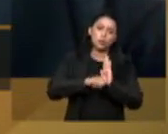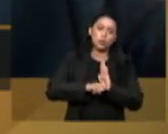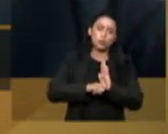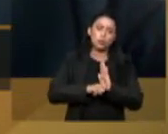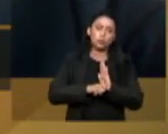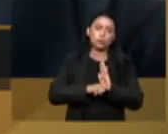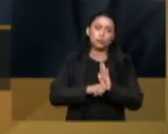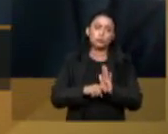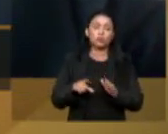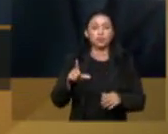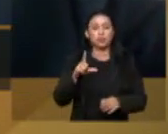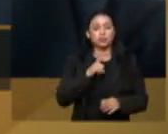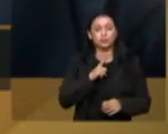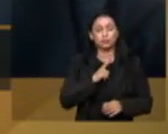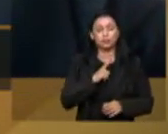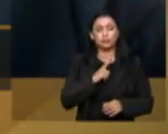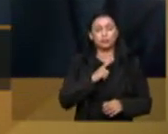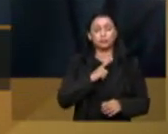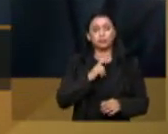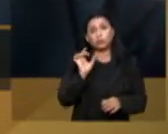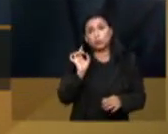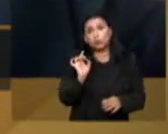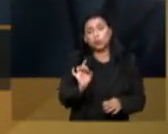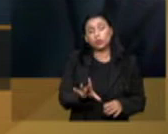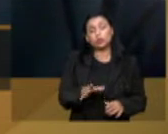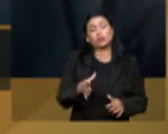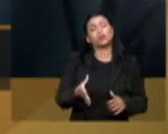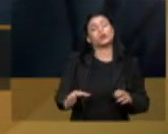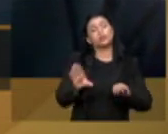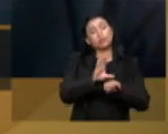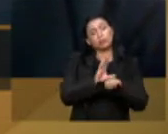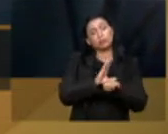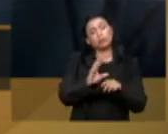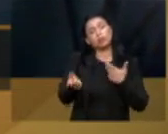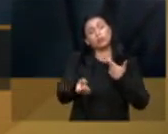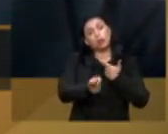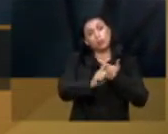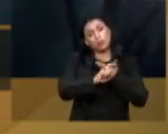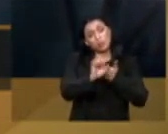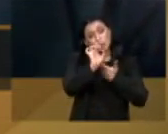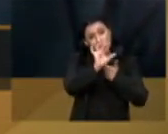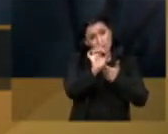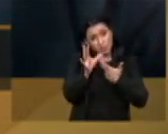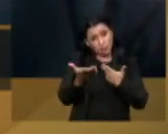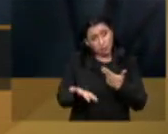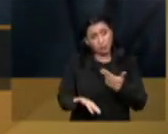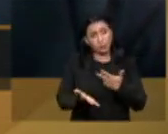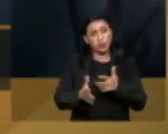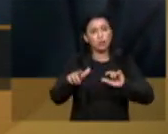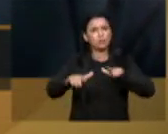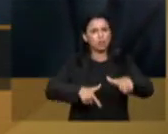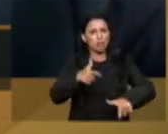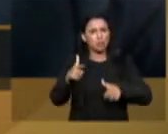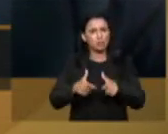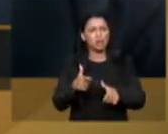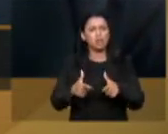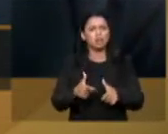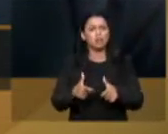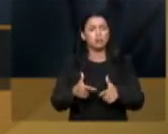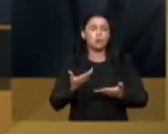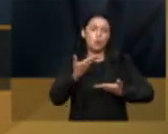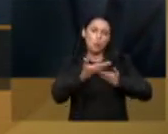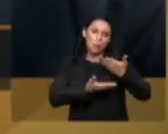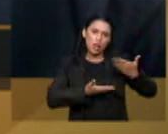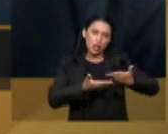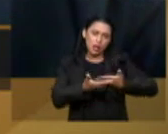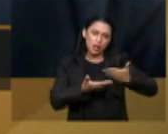tributo, salvo aquelas hipóteses da Constituição, ao Poder Executivo. Trabalhamos com uma rigidez da